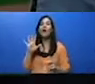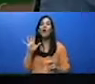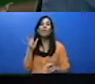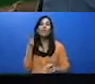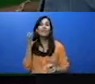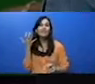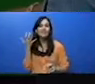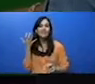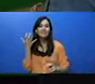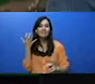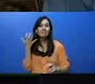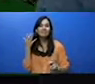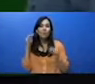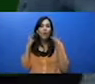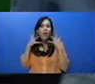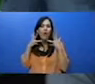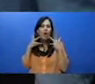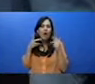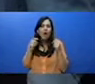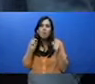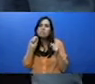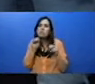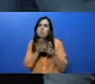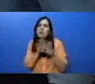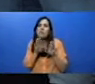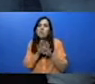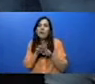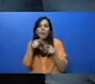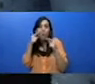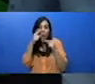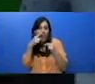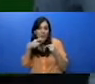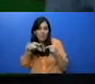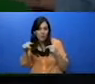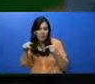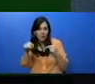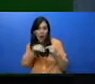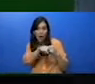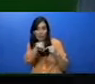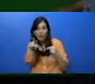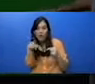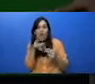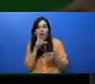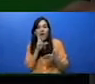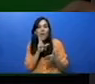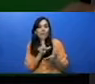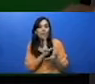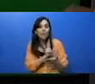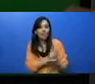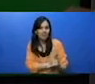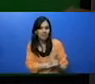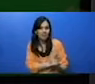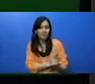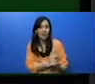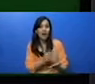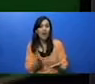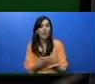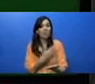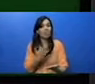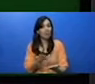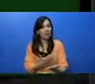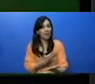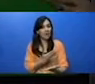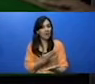jaguatirica e com o elefante? Vocês vão responder no caderninho de vocês. Na apostila não tem espaço